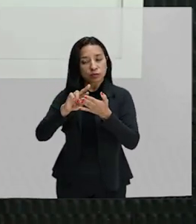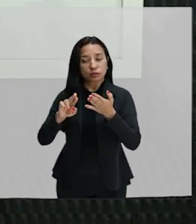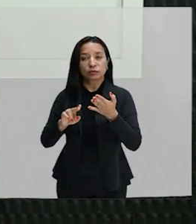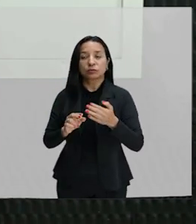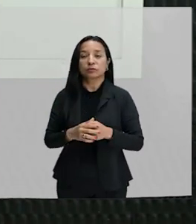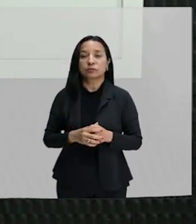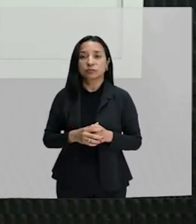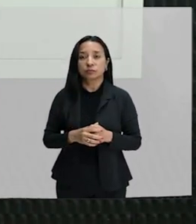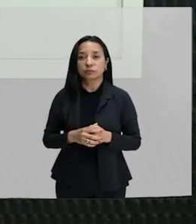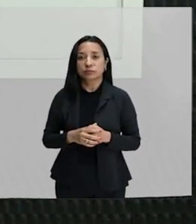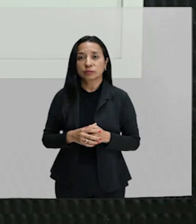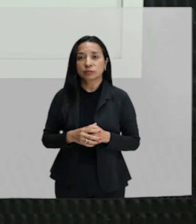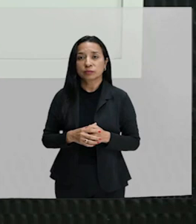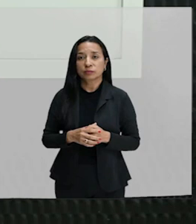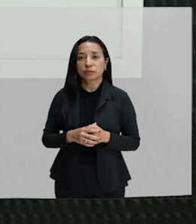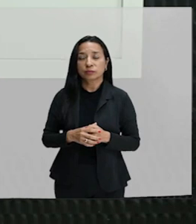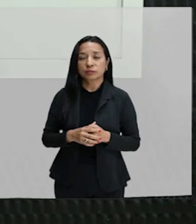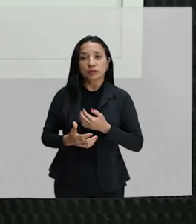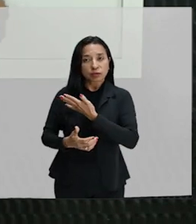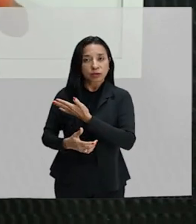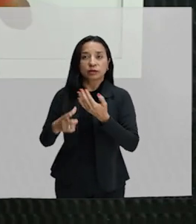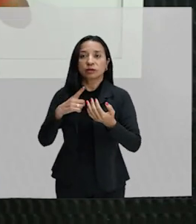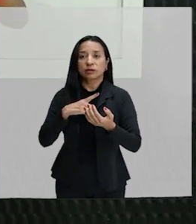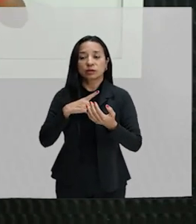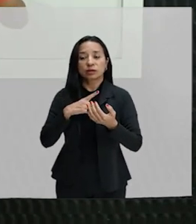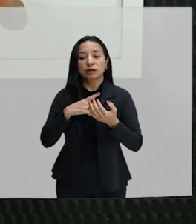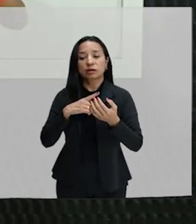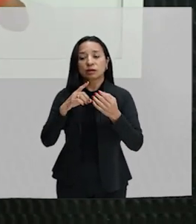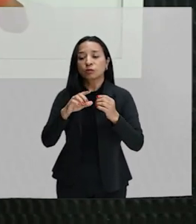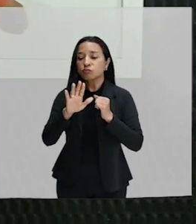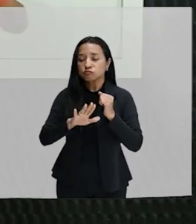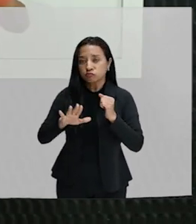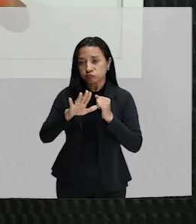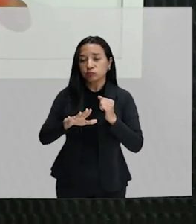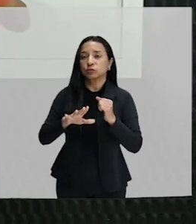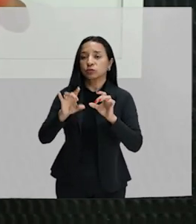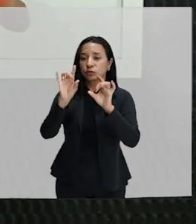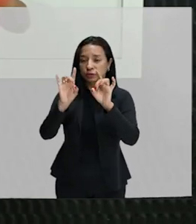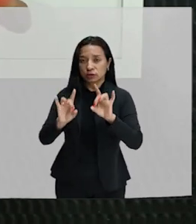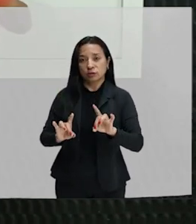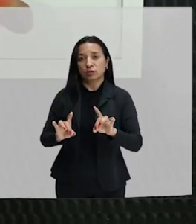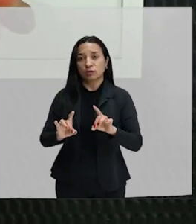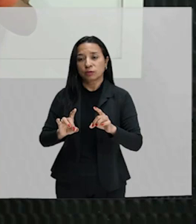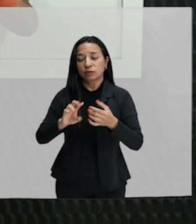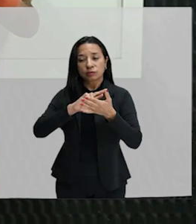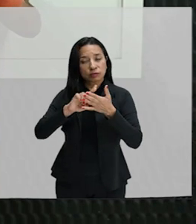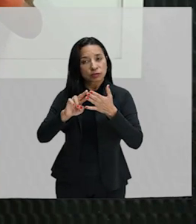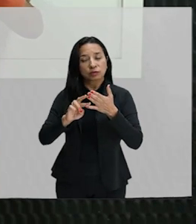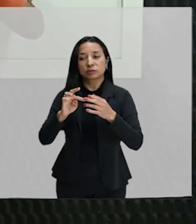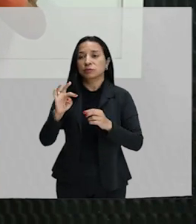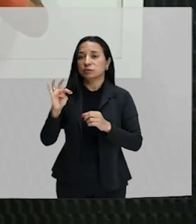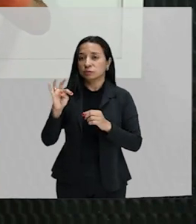neste caso nós vamos ter aí um caso bem especial aqui ó que a variação de temperatura na escala